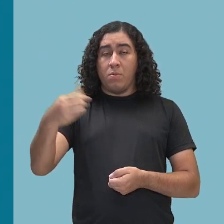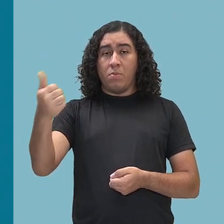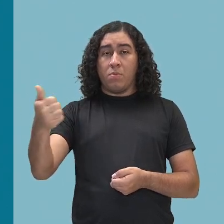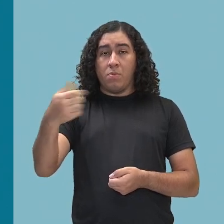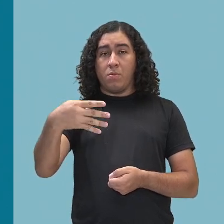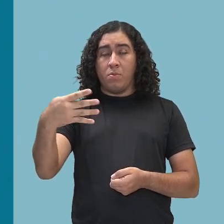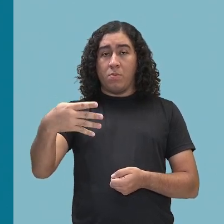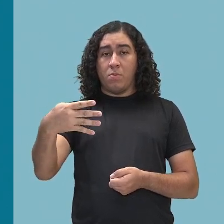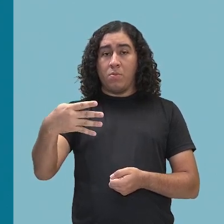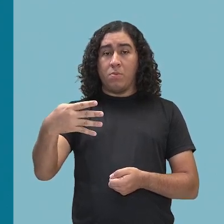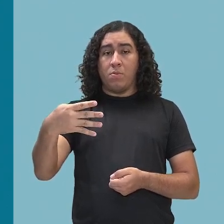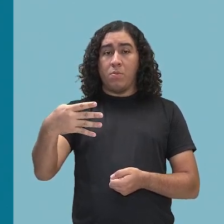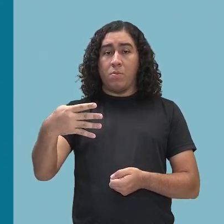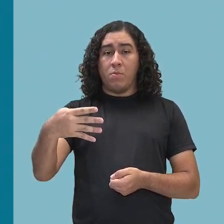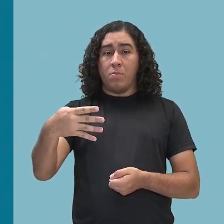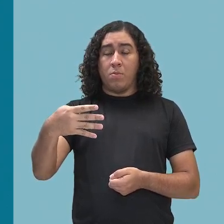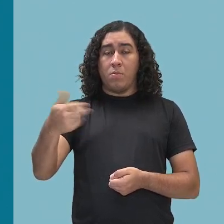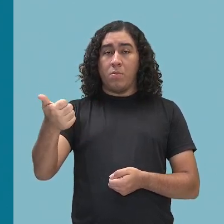14th,